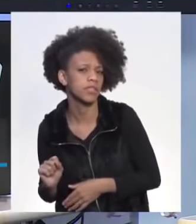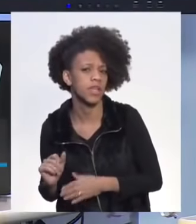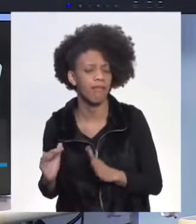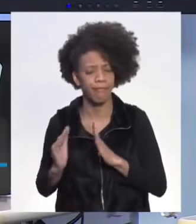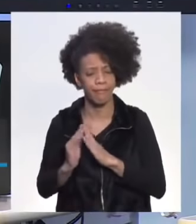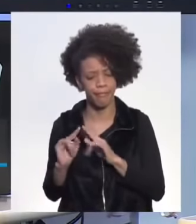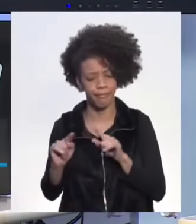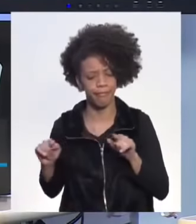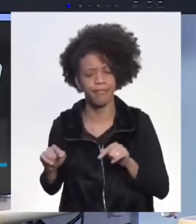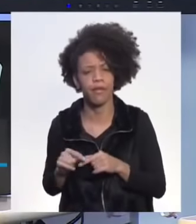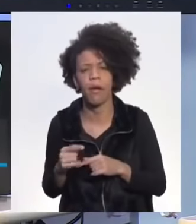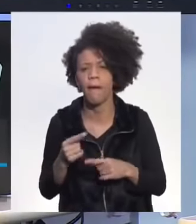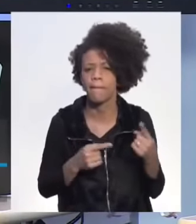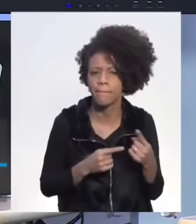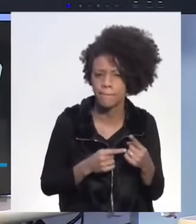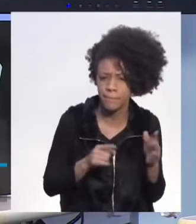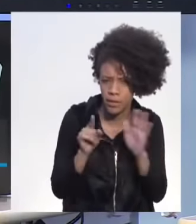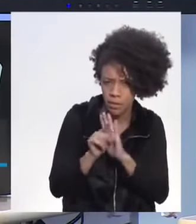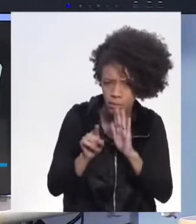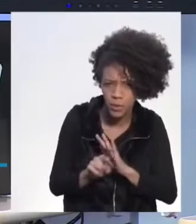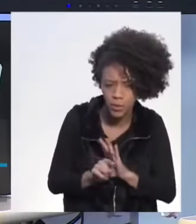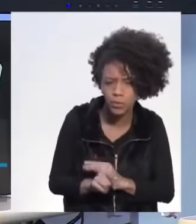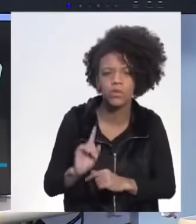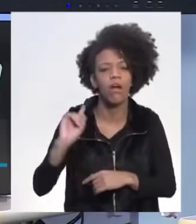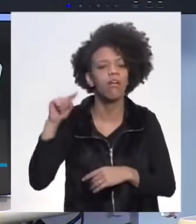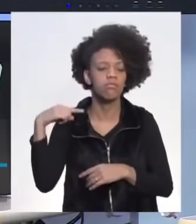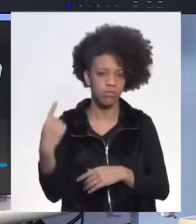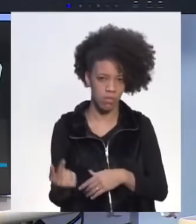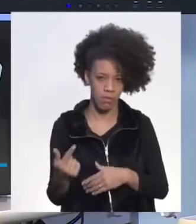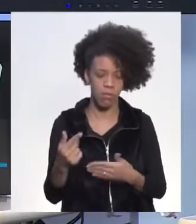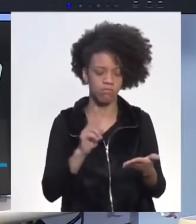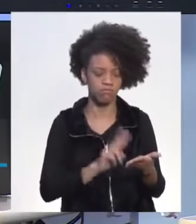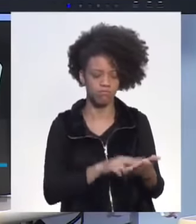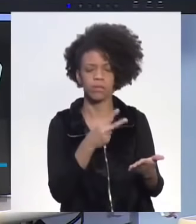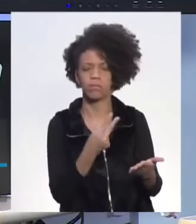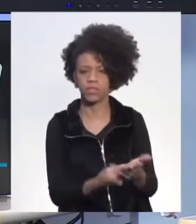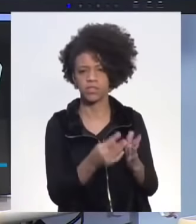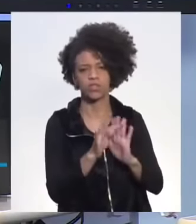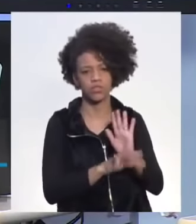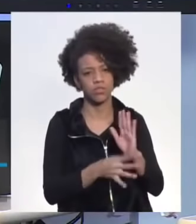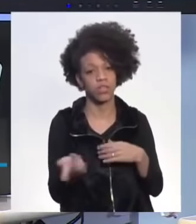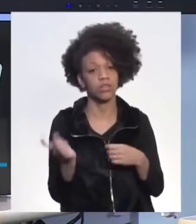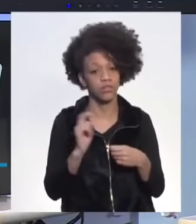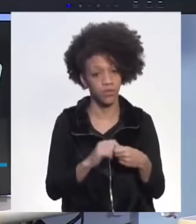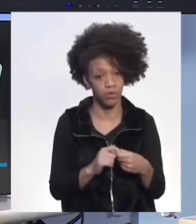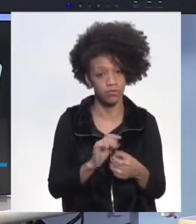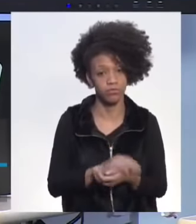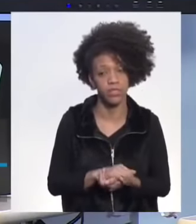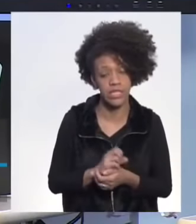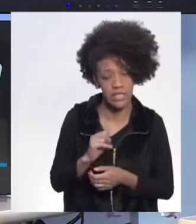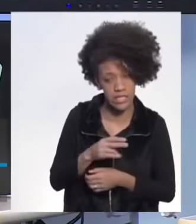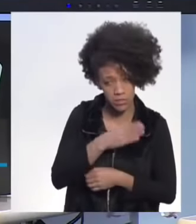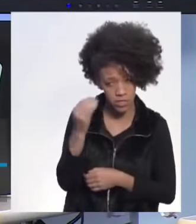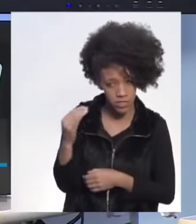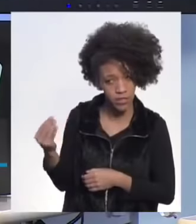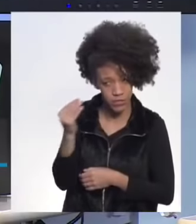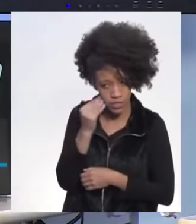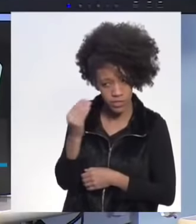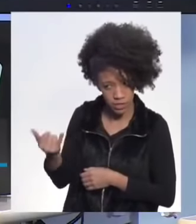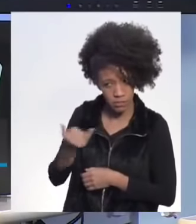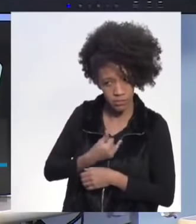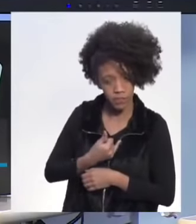Oscilar. Primeiro eu vou fazer essas perguntinhas, depois tem a análise de texto e a gente volta com ela. Se eu esquecer, você tenta me lembrar? Se você